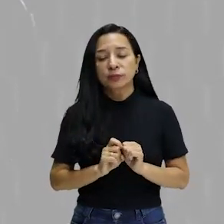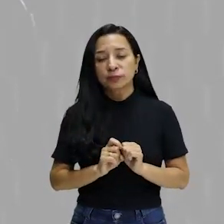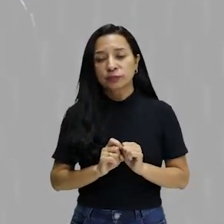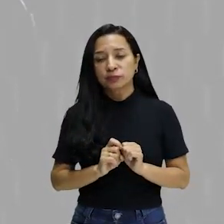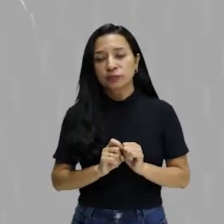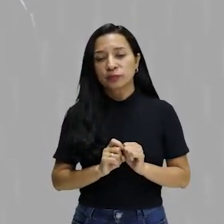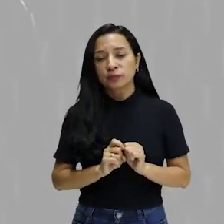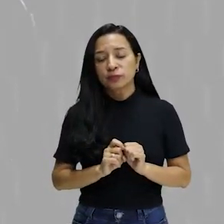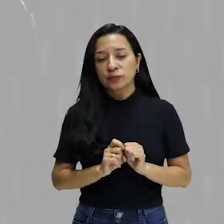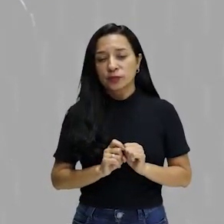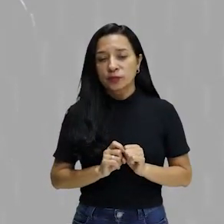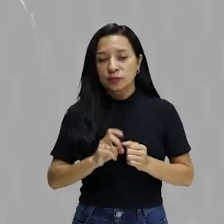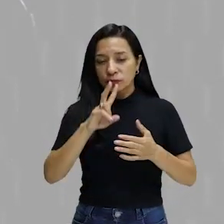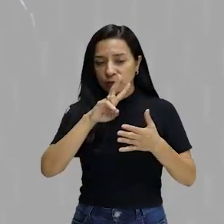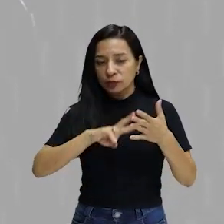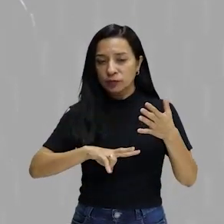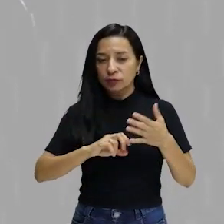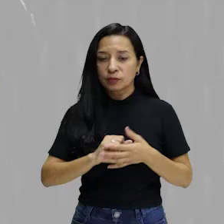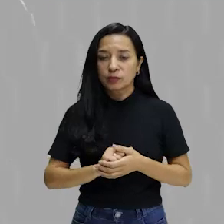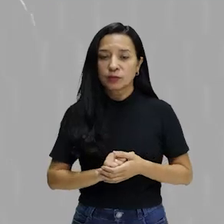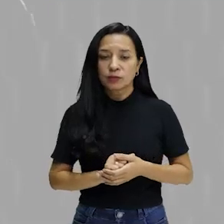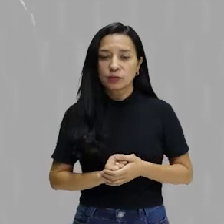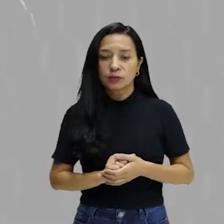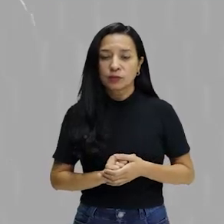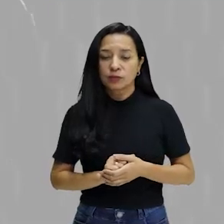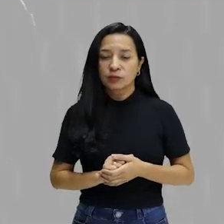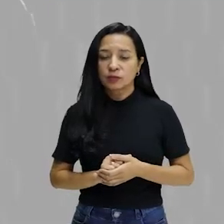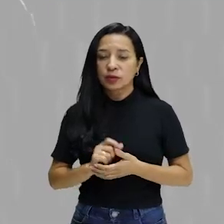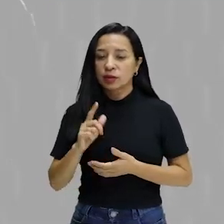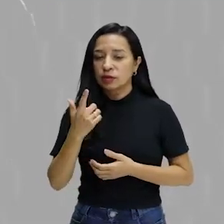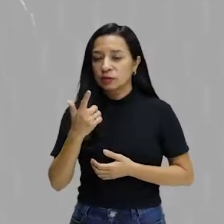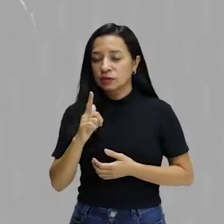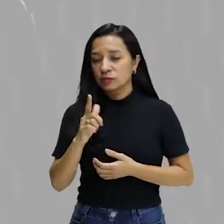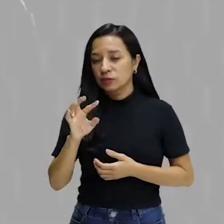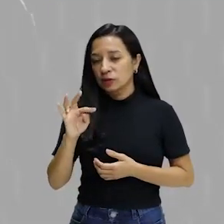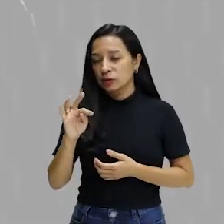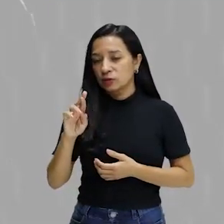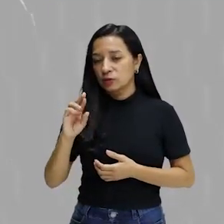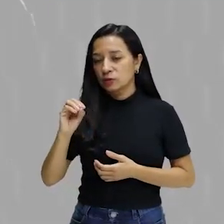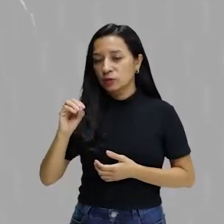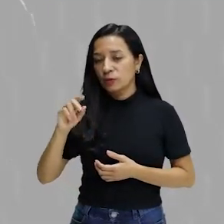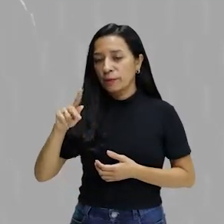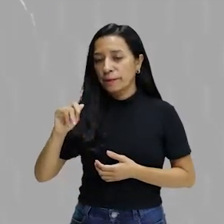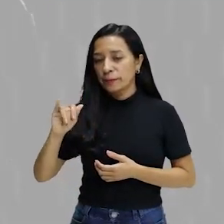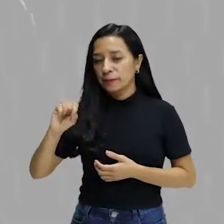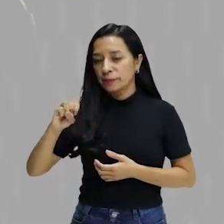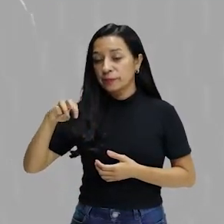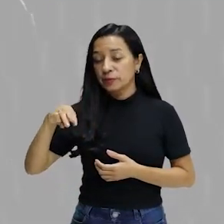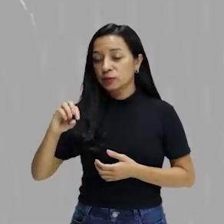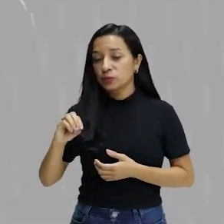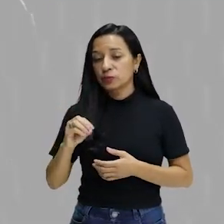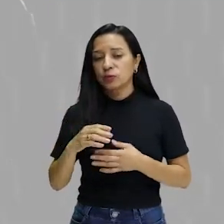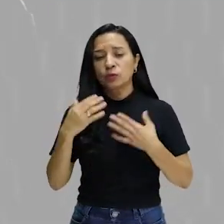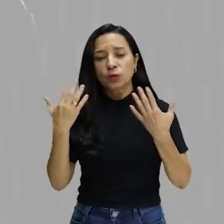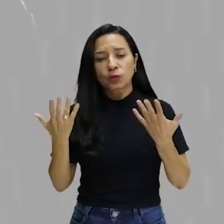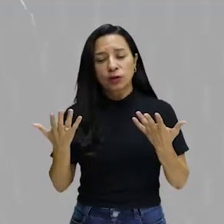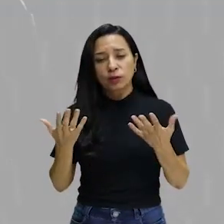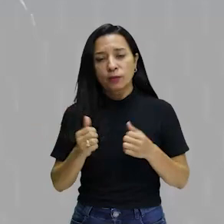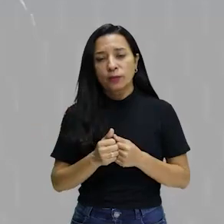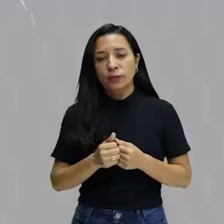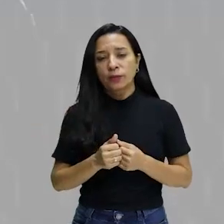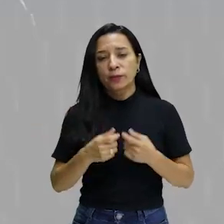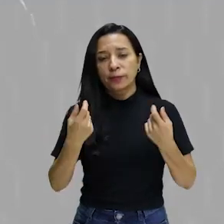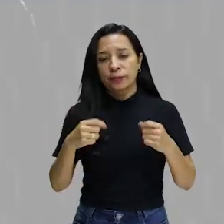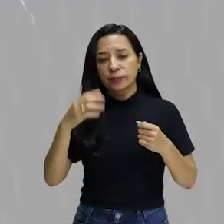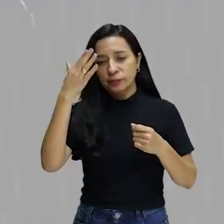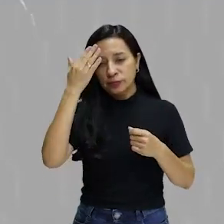é correto afirmar que não ocorre tropismo em qual situação? Primeira coisa, pessoal, nós precisamos